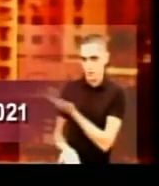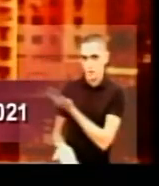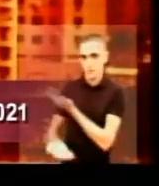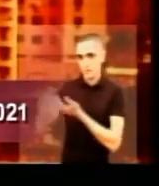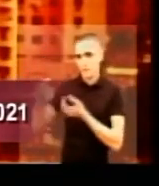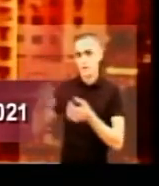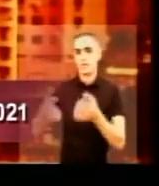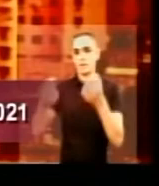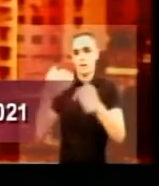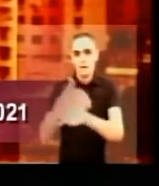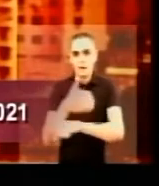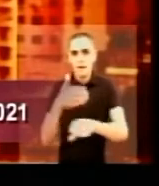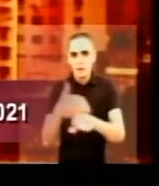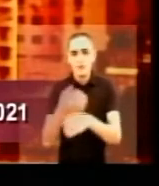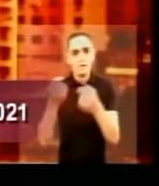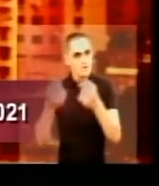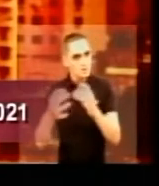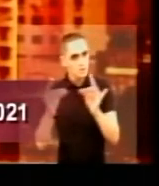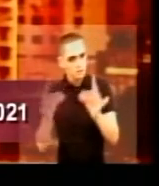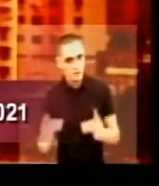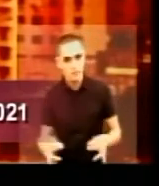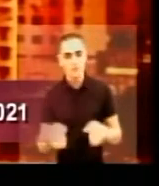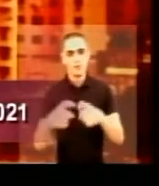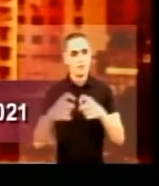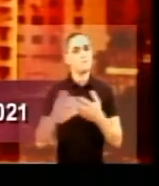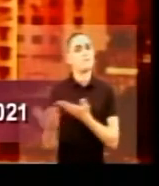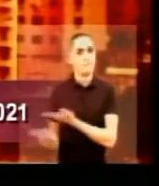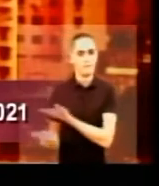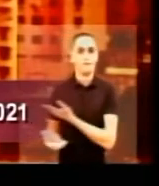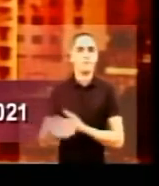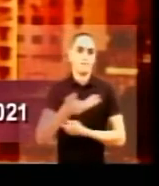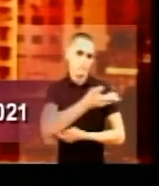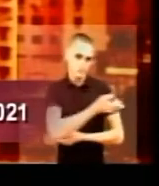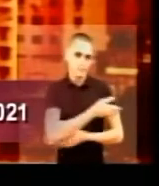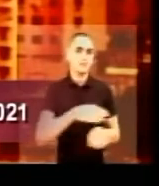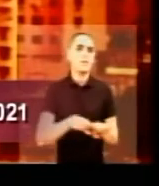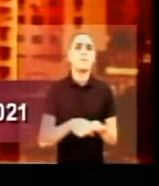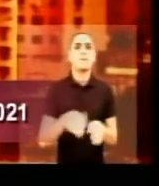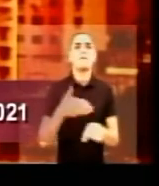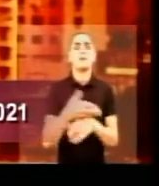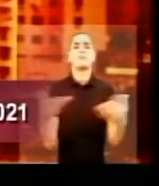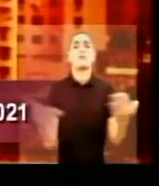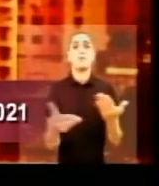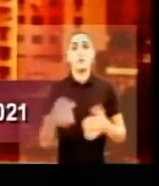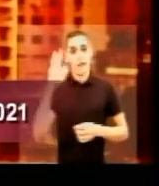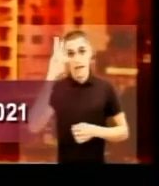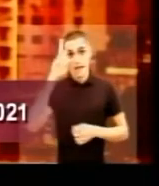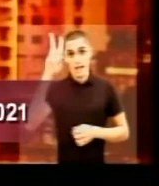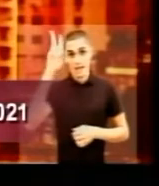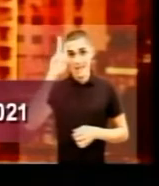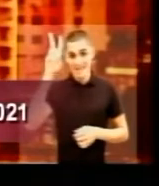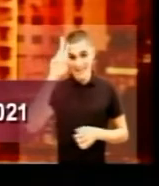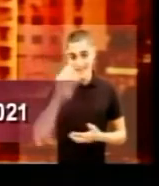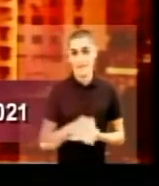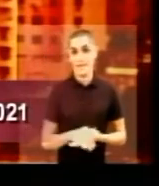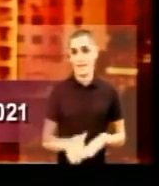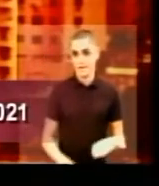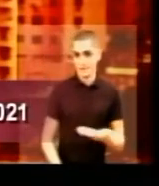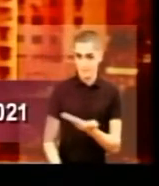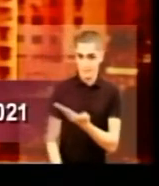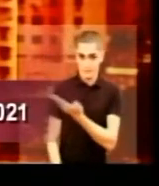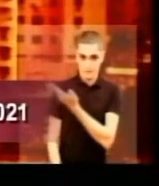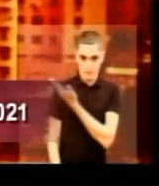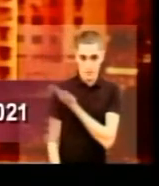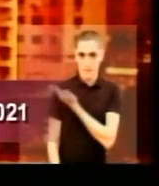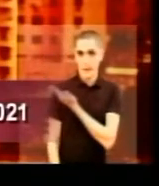Bartello, pela participação aqui dos dois nessa transmissão de hoje. Lembrando que essa arte que foi